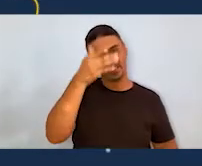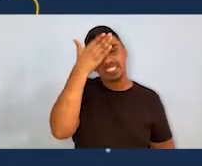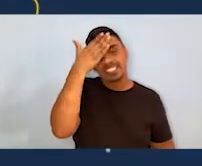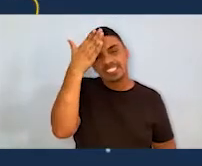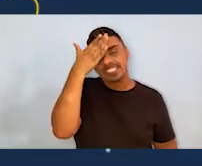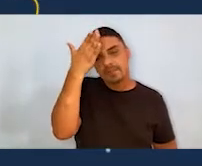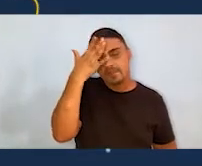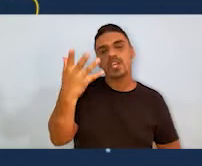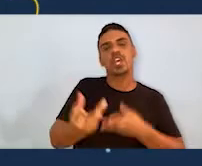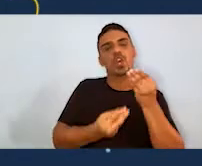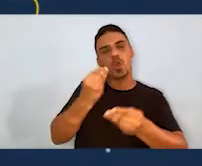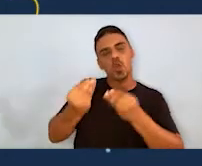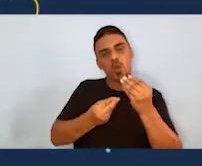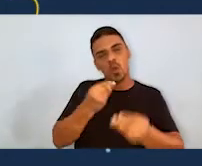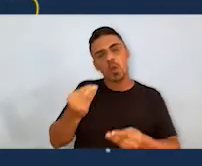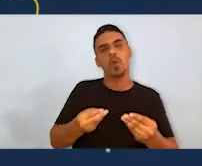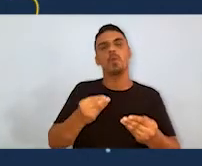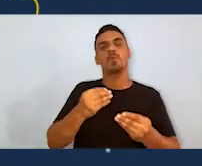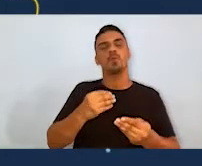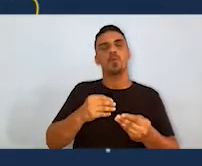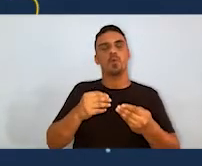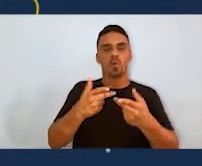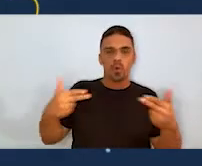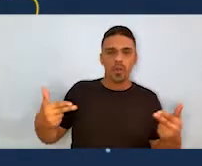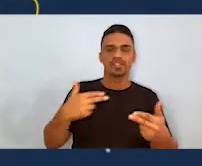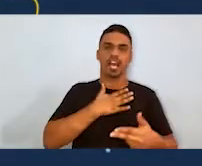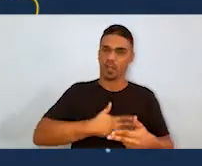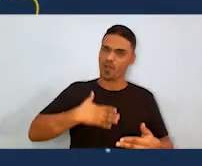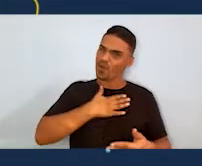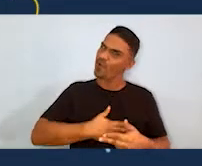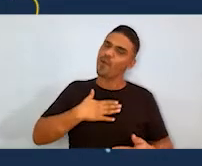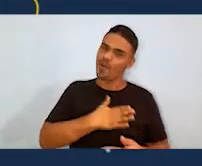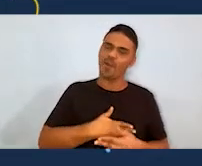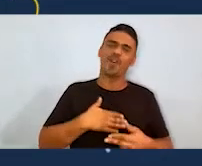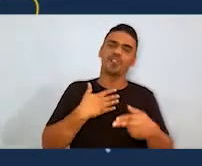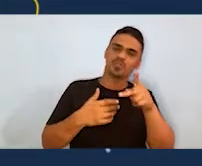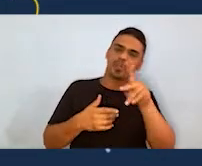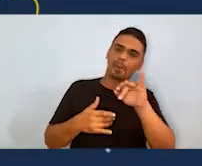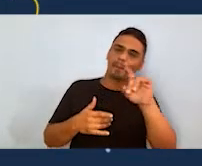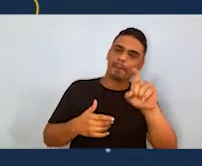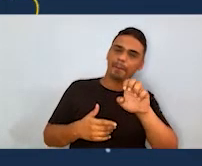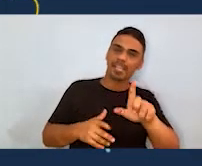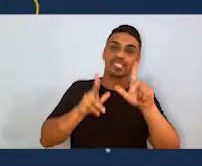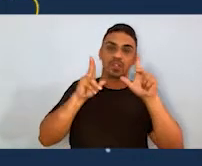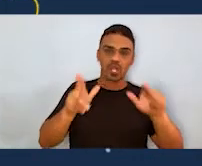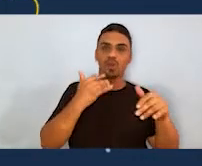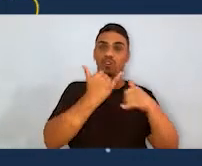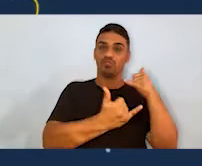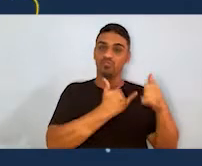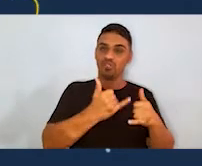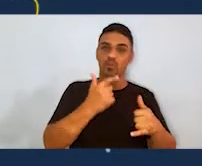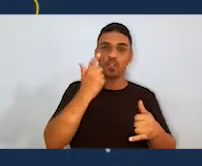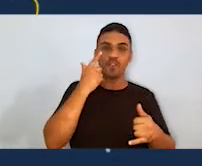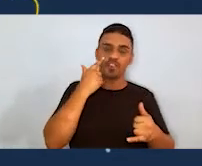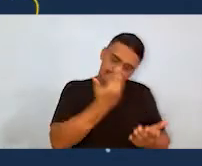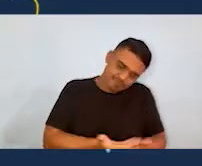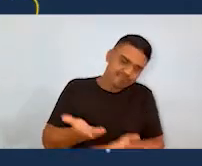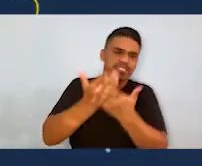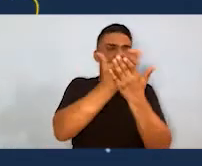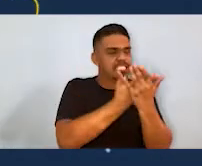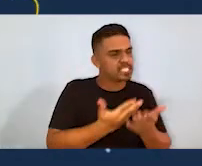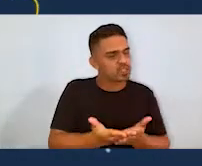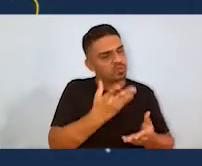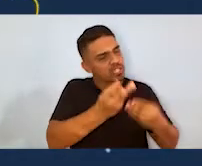assim, é você pegar coisa que você goste, que você fala, putz, eu queria fazer uma pixel art como a desse jogo. Então, estude